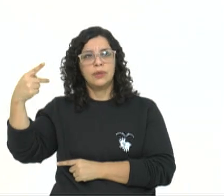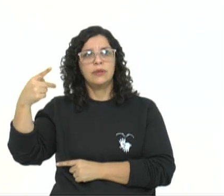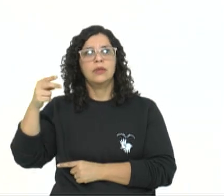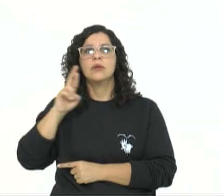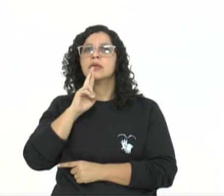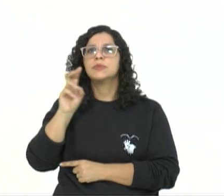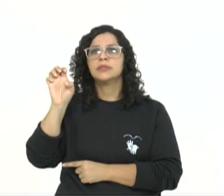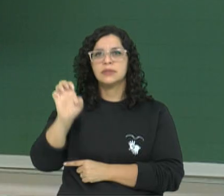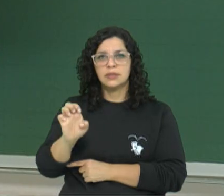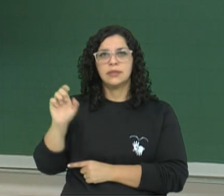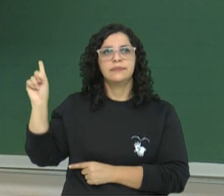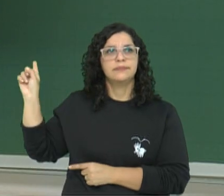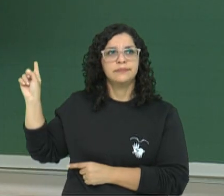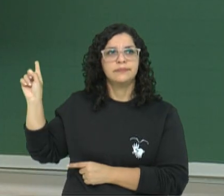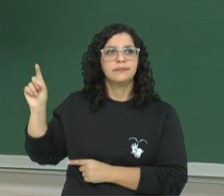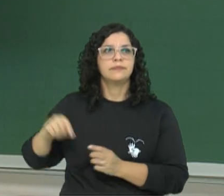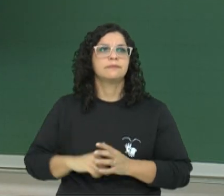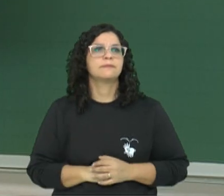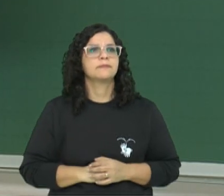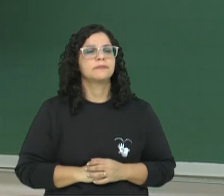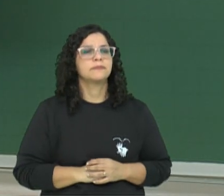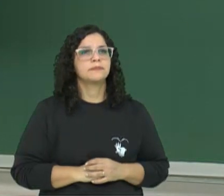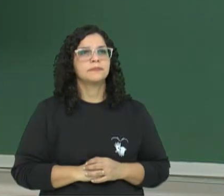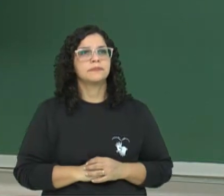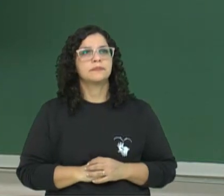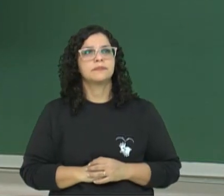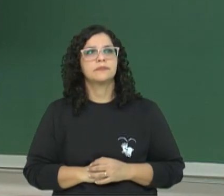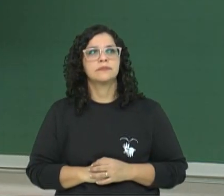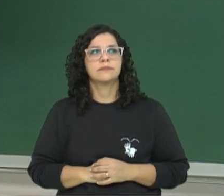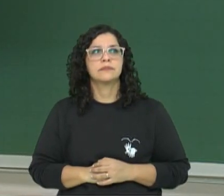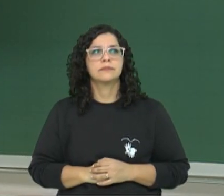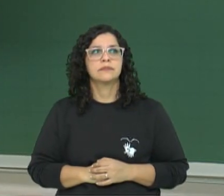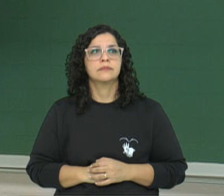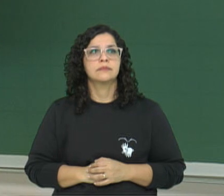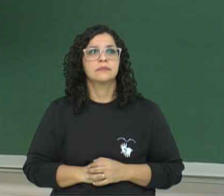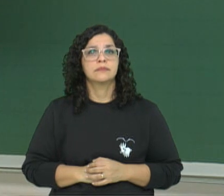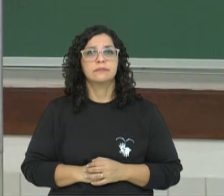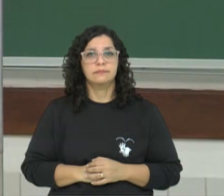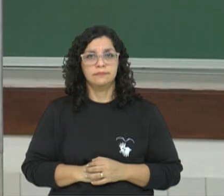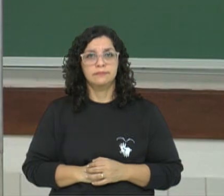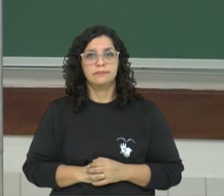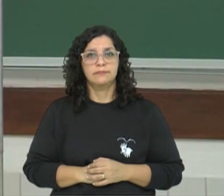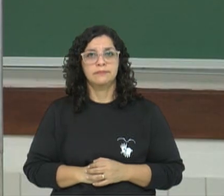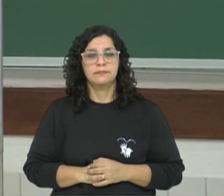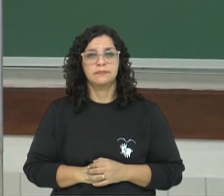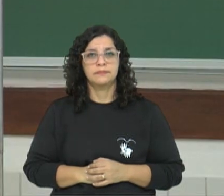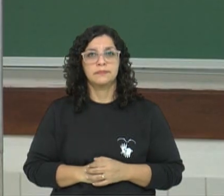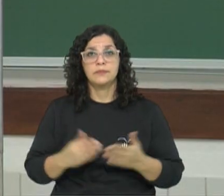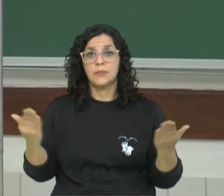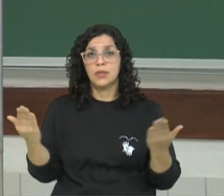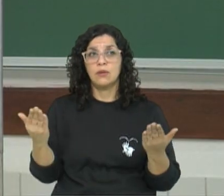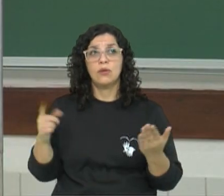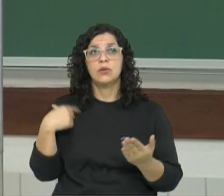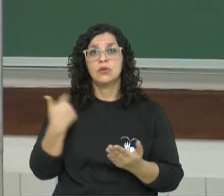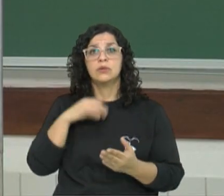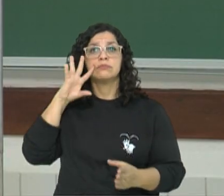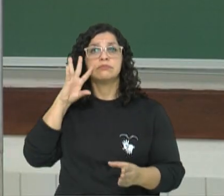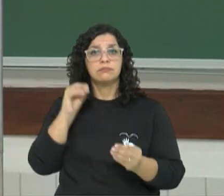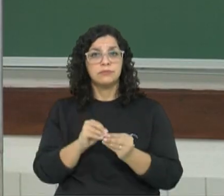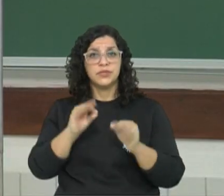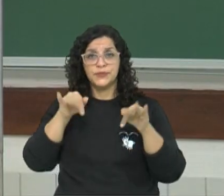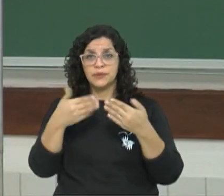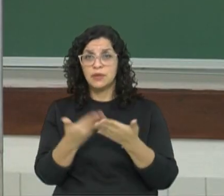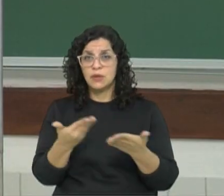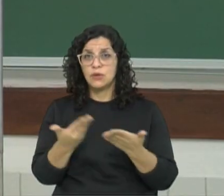E, certo? 10 na quarta Newton por metro quadrado, ou pascals. Gente, então